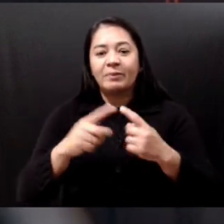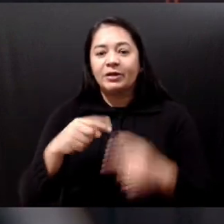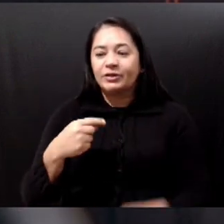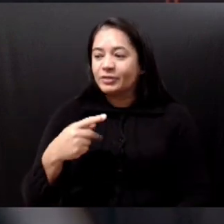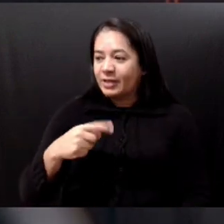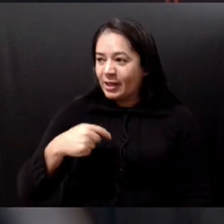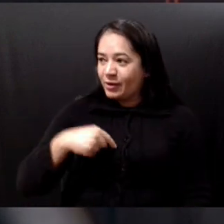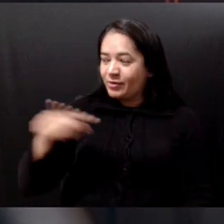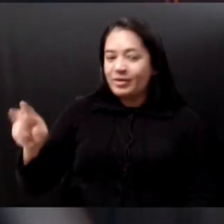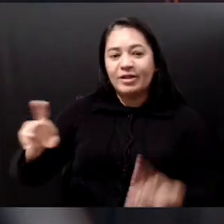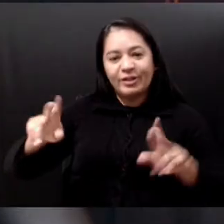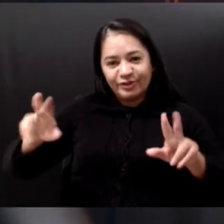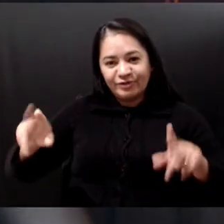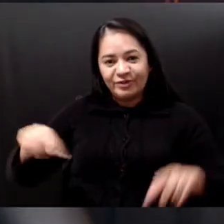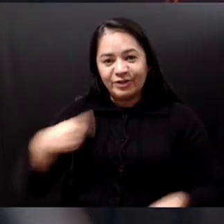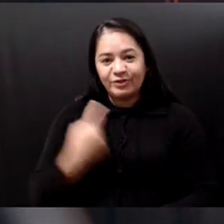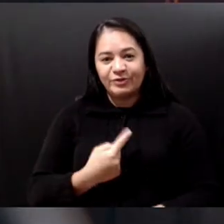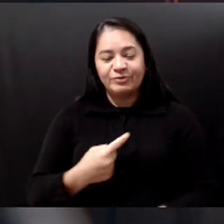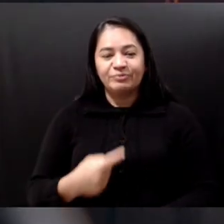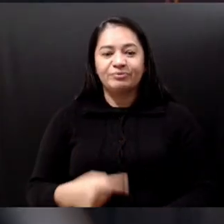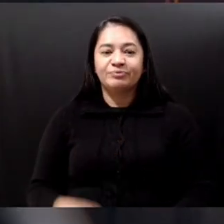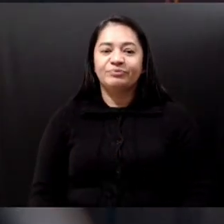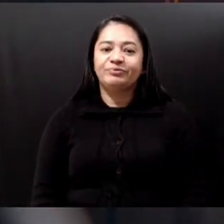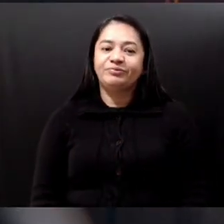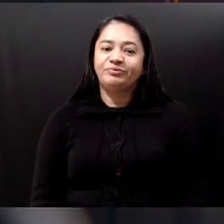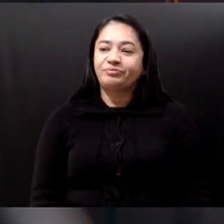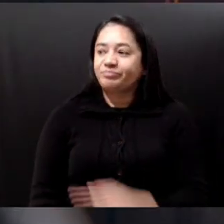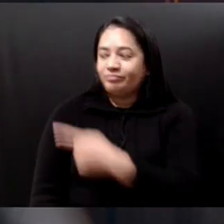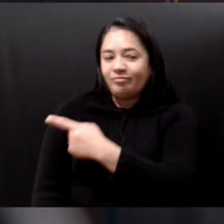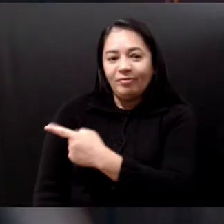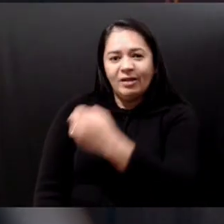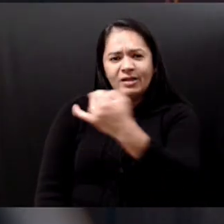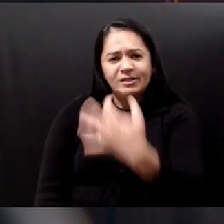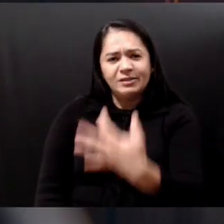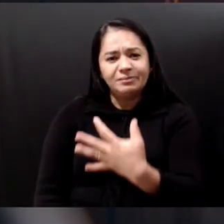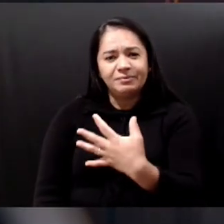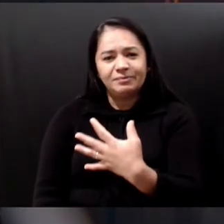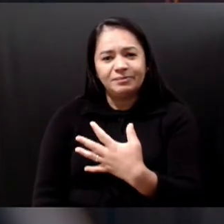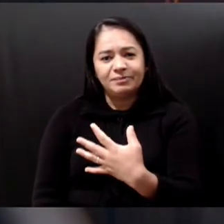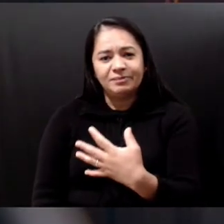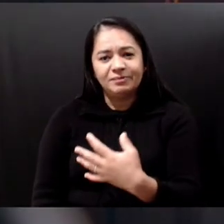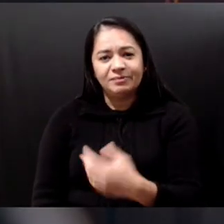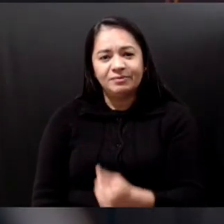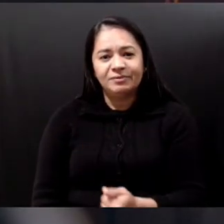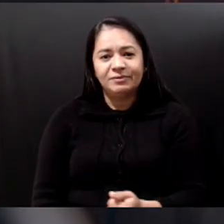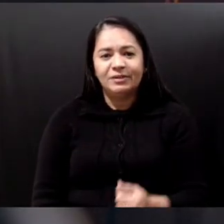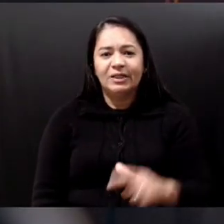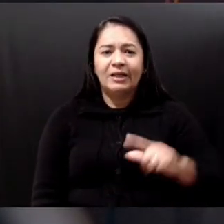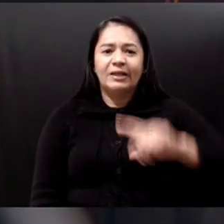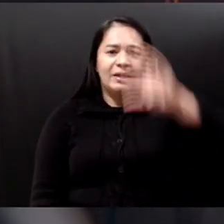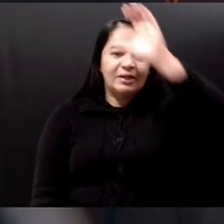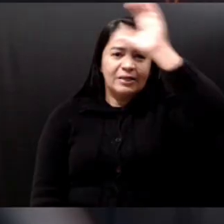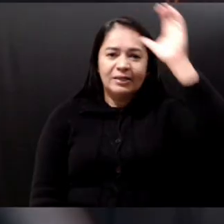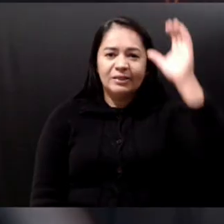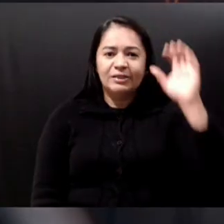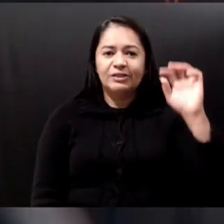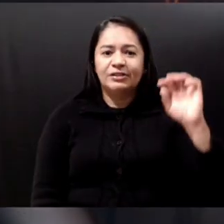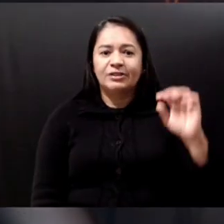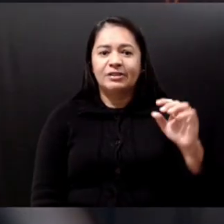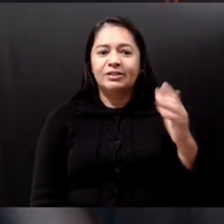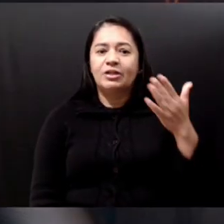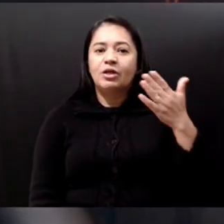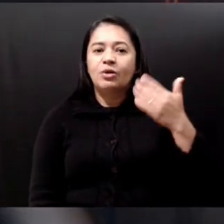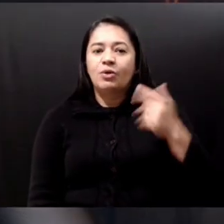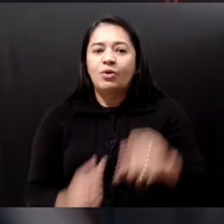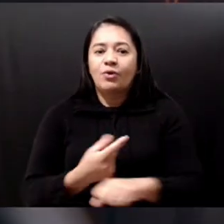aqui, né. Então, quando o Gabriel diz que ele, tem clientes que faturam milhões, por aham. exemplo, eu vivo num